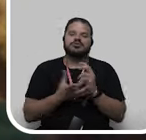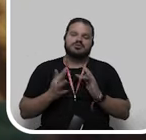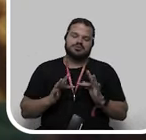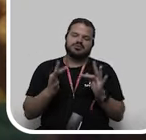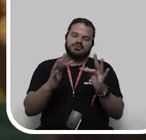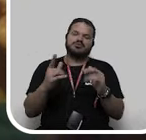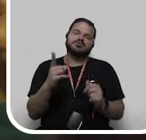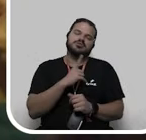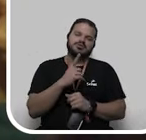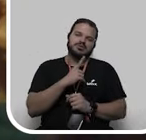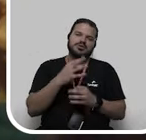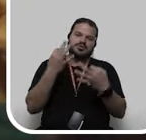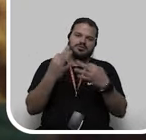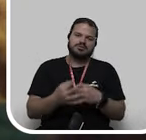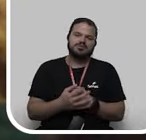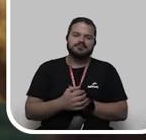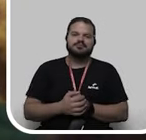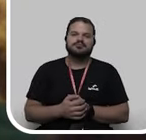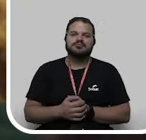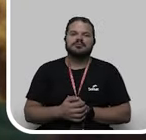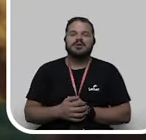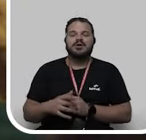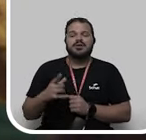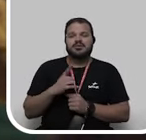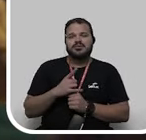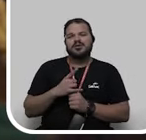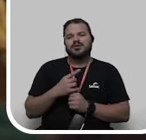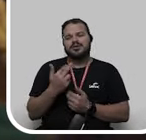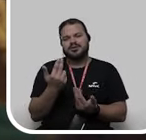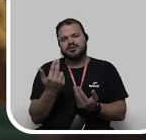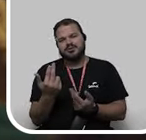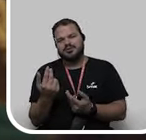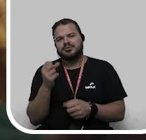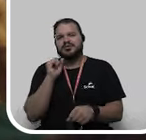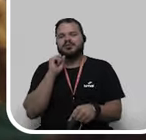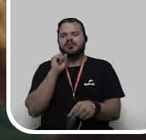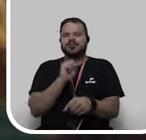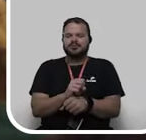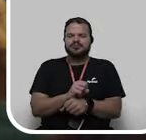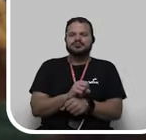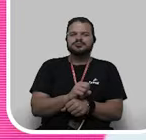a importância da cibersegurança está tal qual para a tecnologia. E aí, se a gente parar para fazer